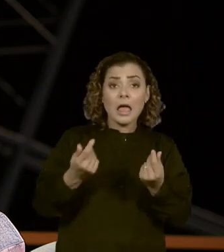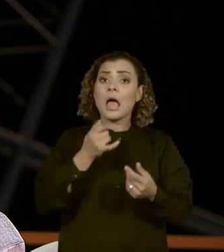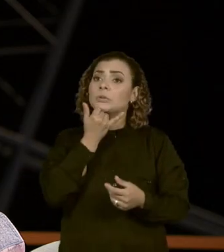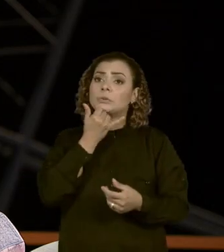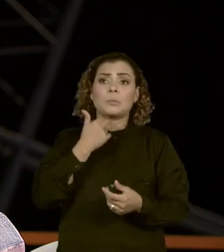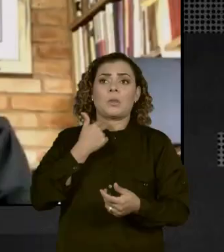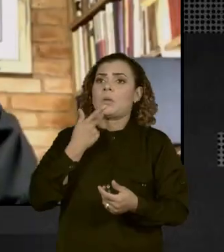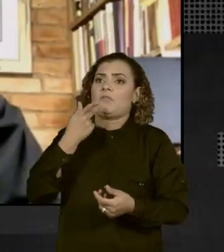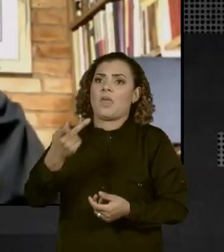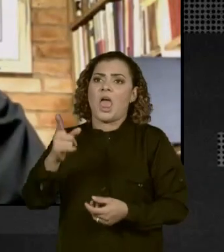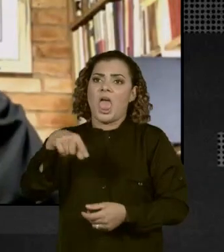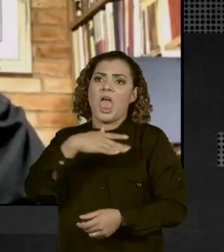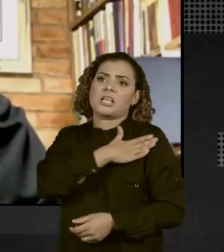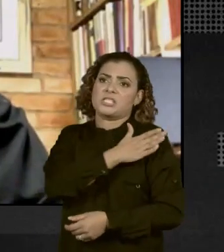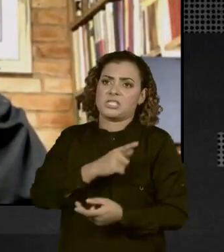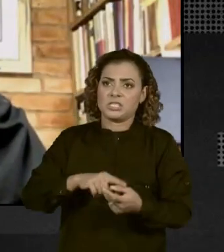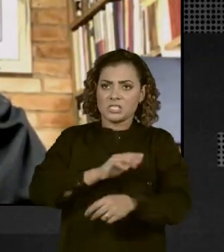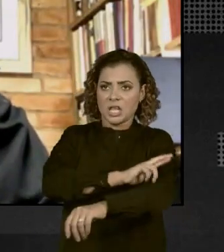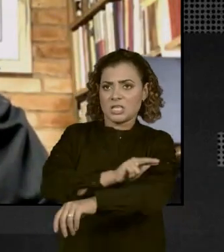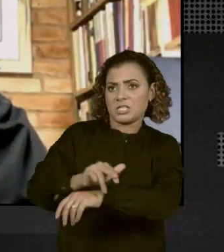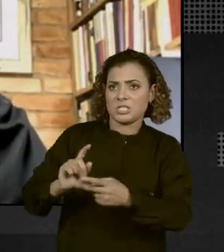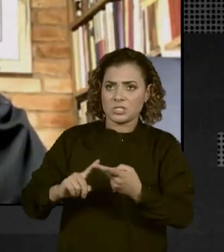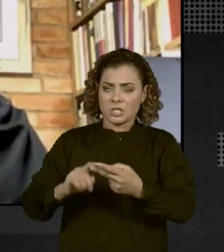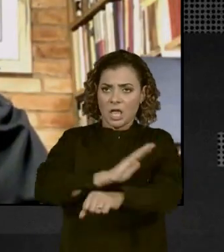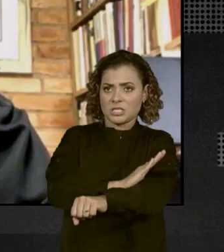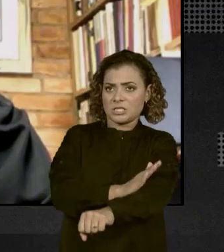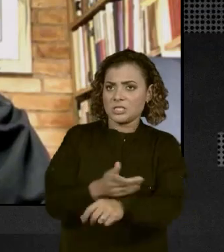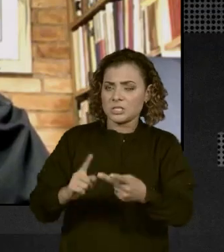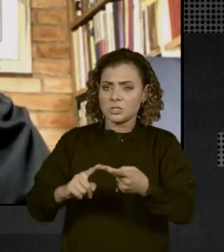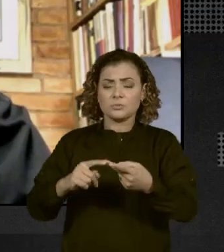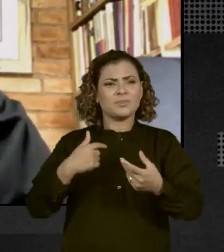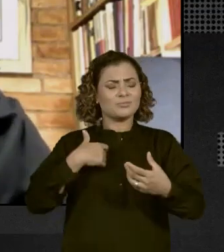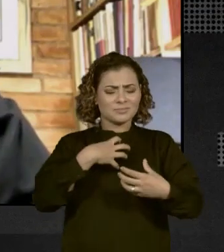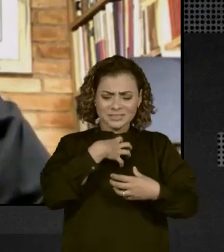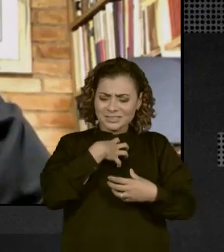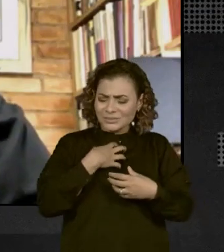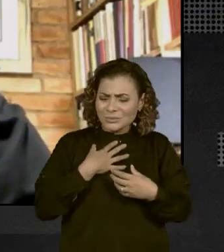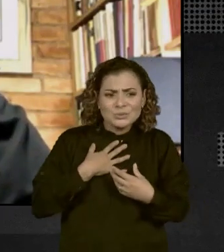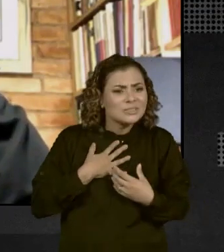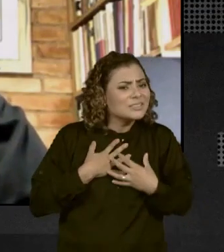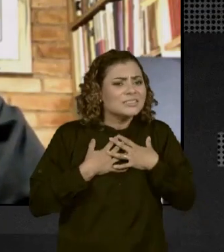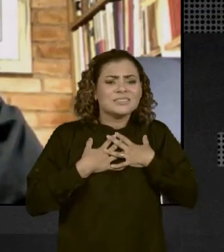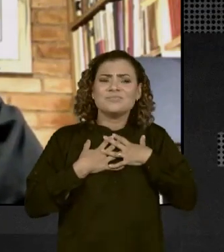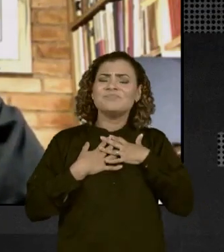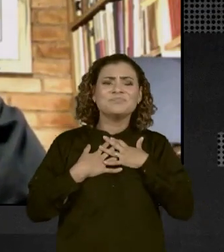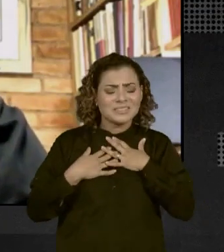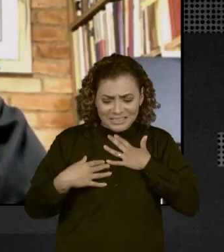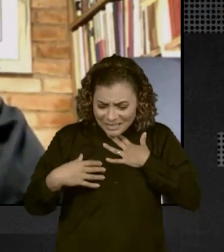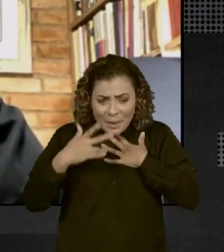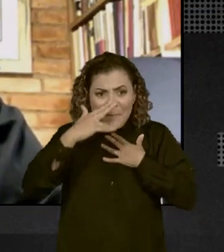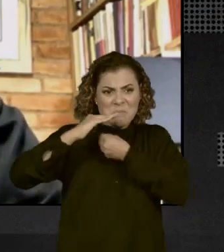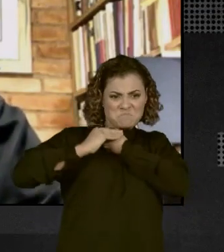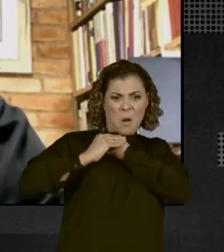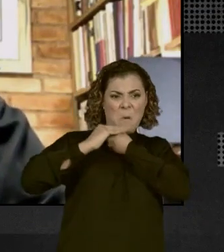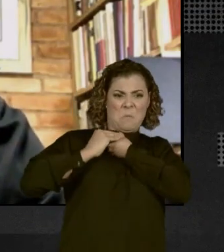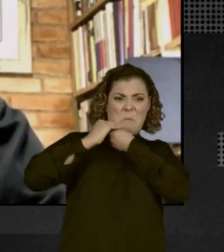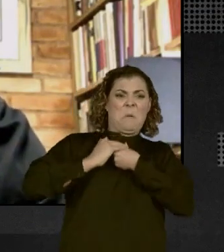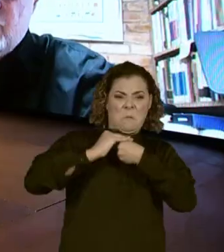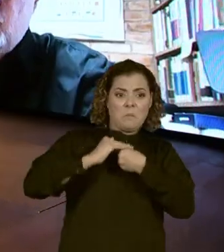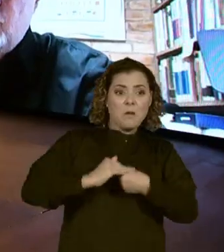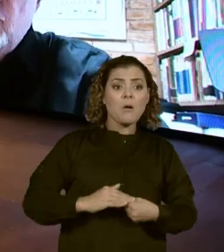as coisas são muito, sei lá, cheia de regras, e é o lugar da fala,